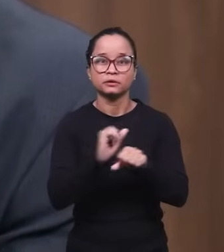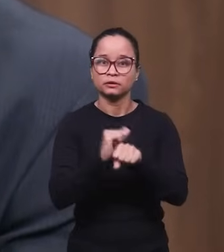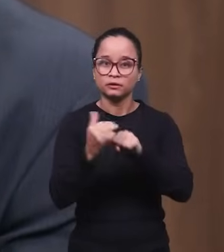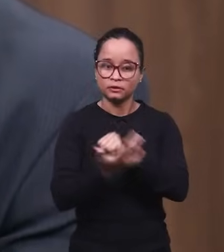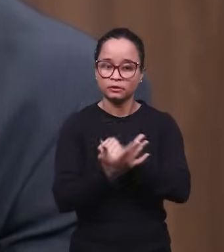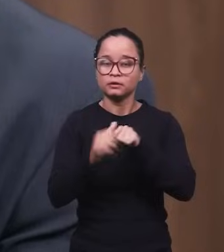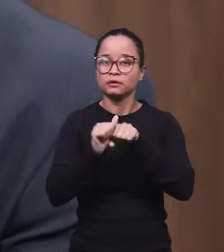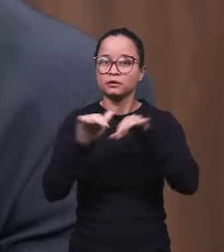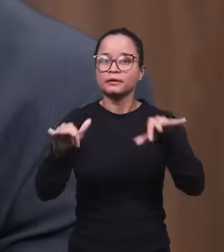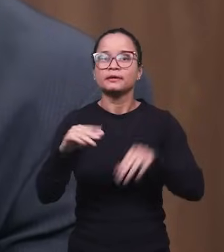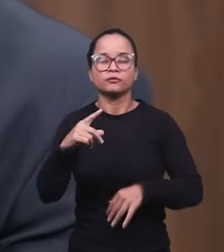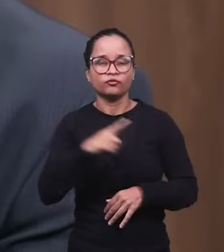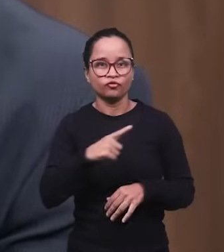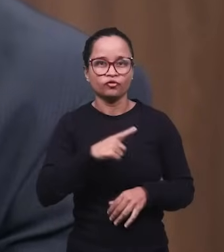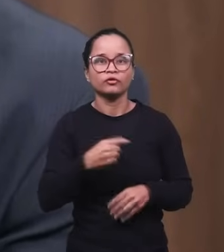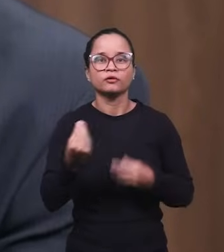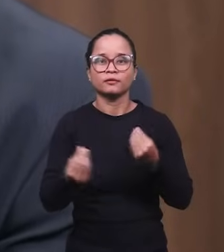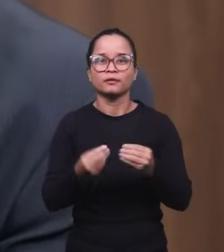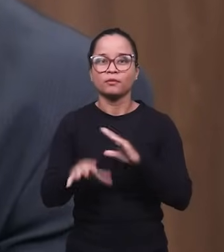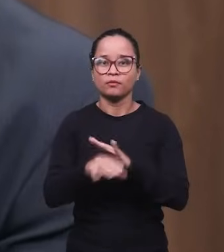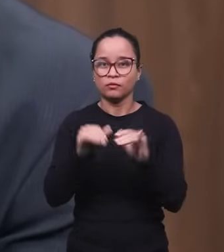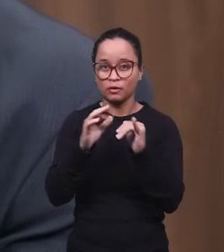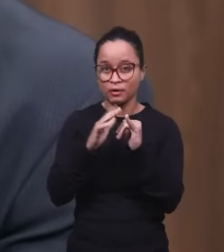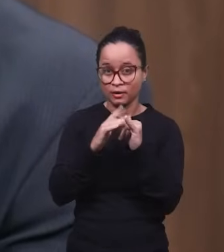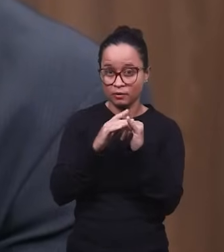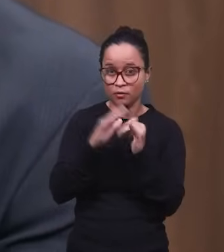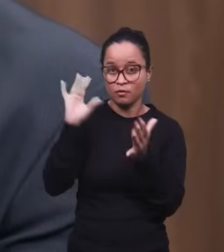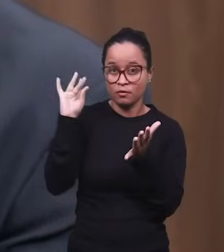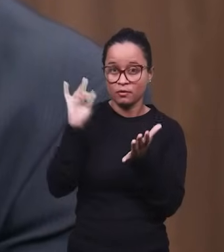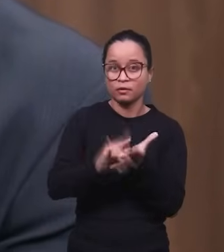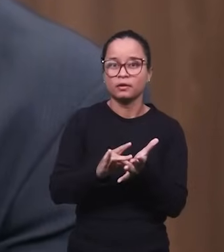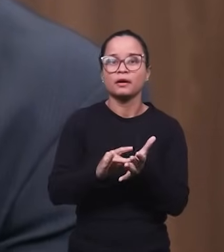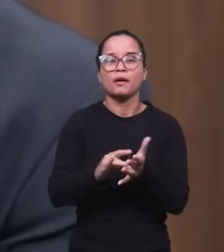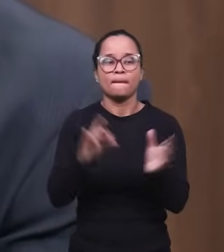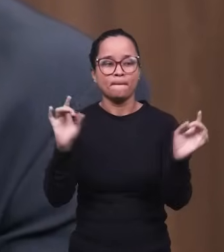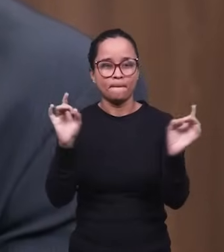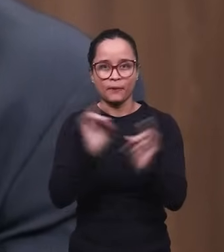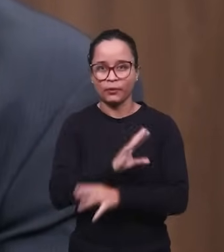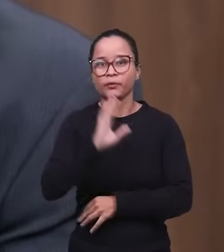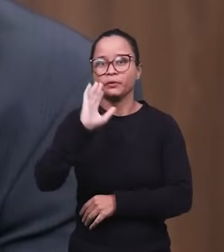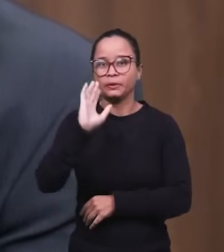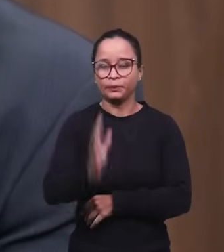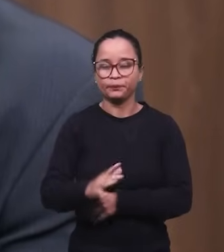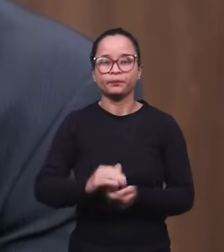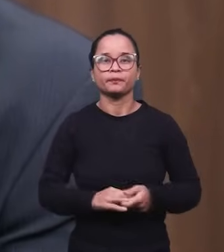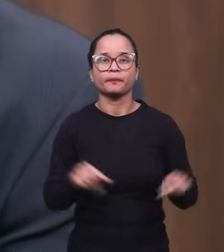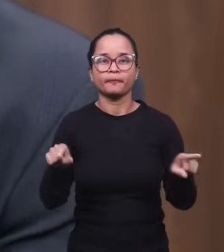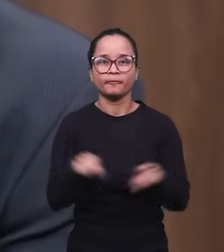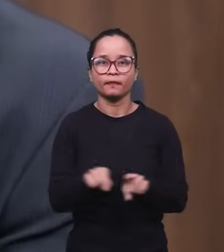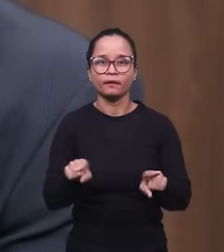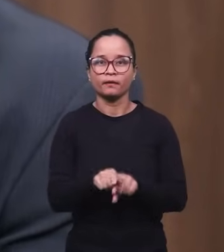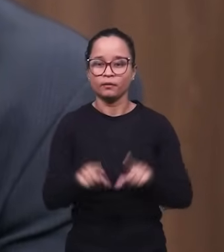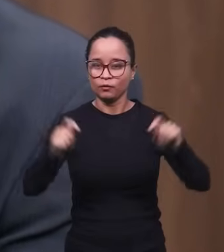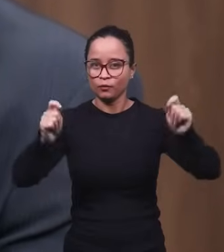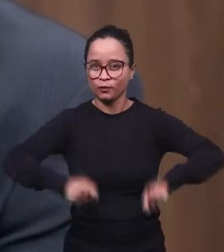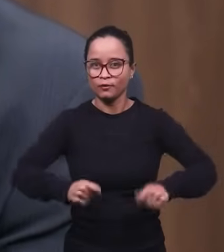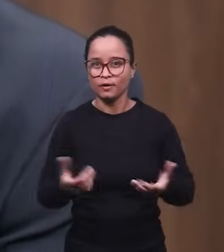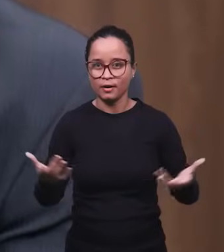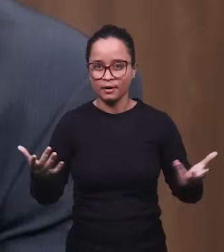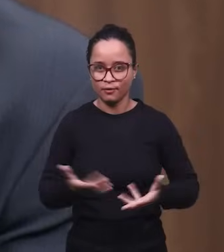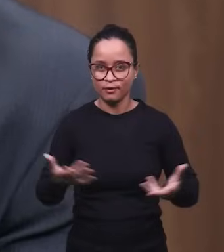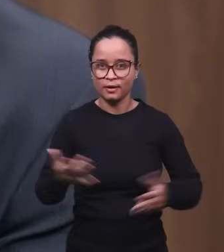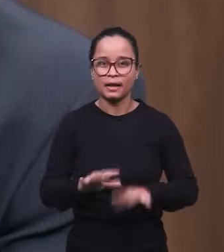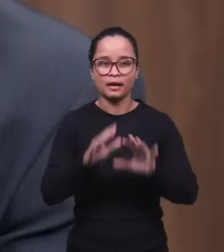período da pandemia, a igreja também já tinha um canal oficial do YouTube bem estabelecido e foi possível